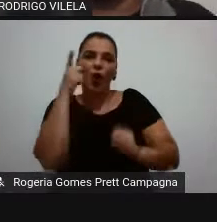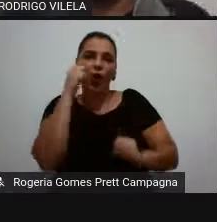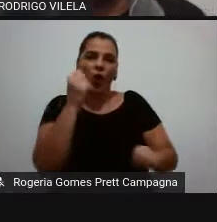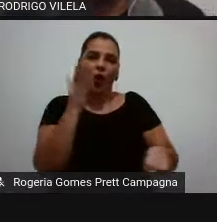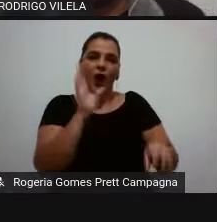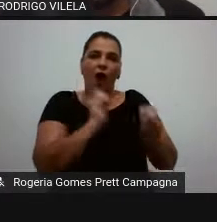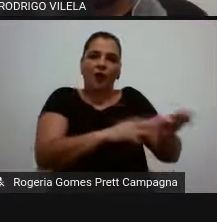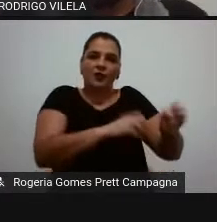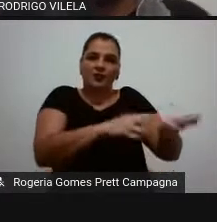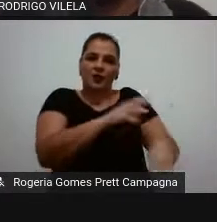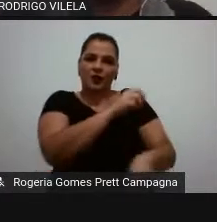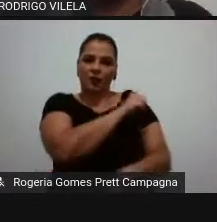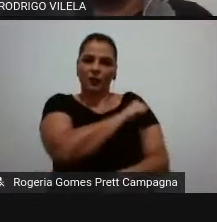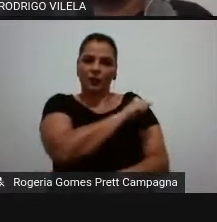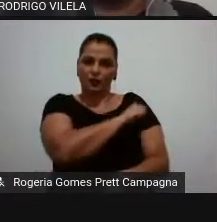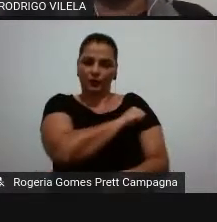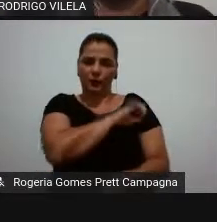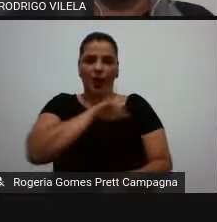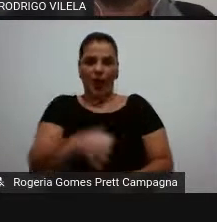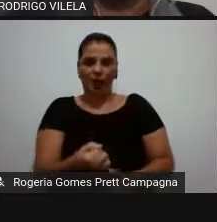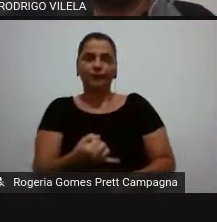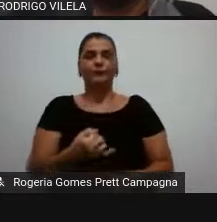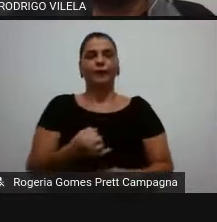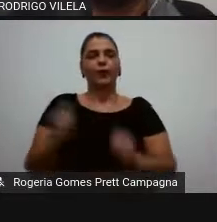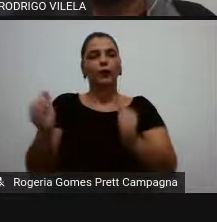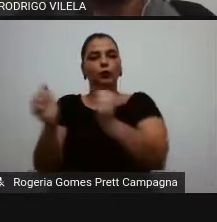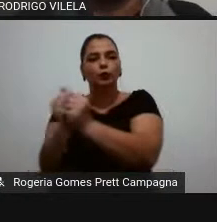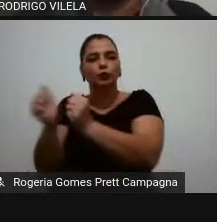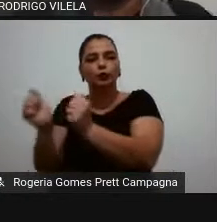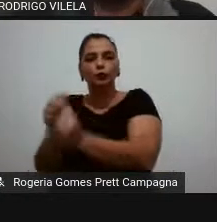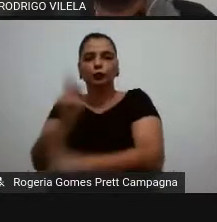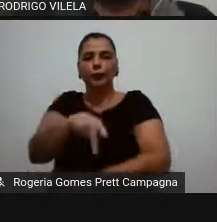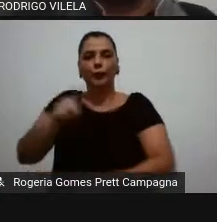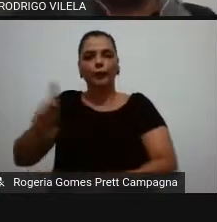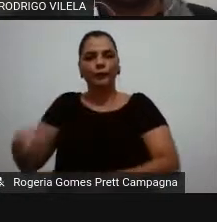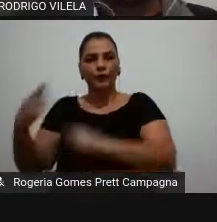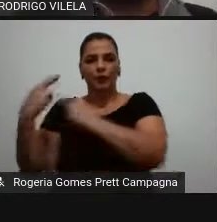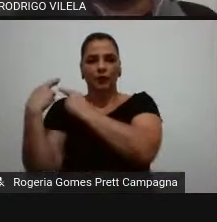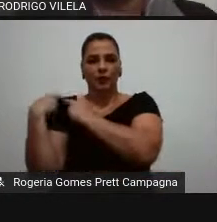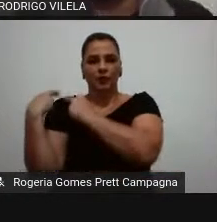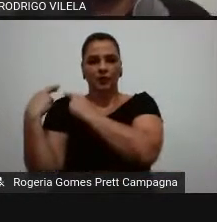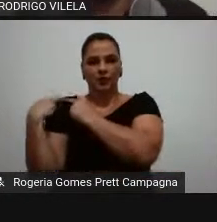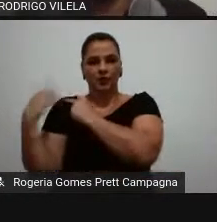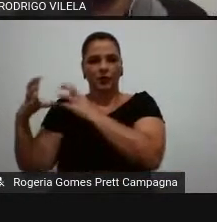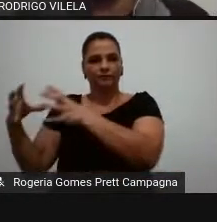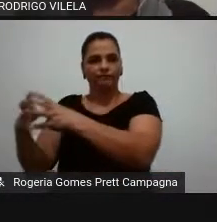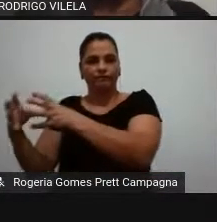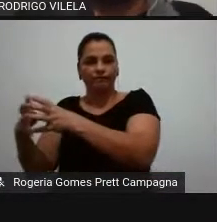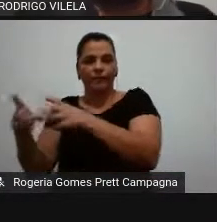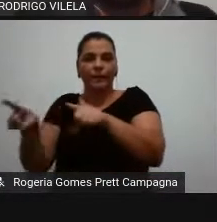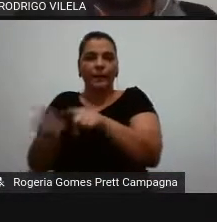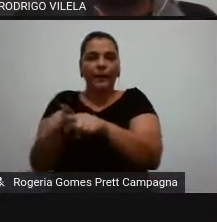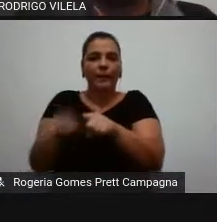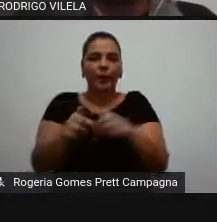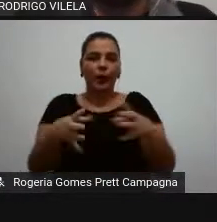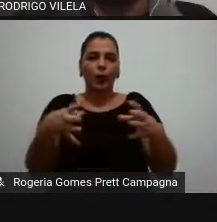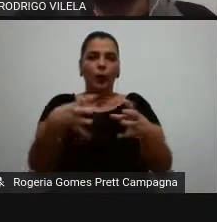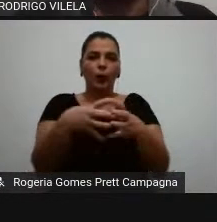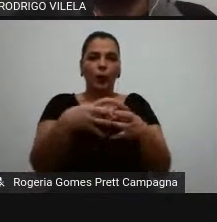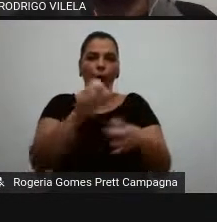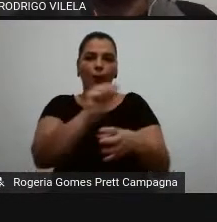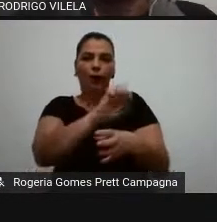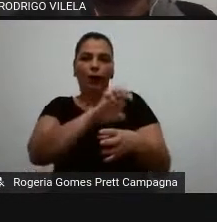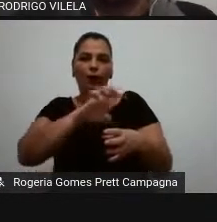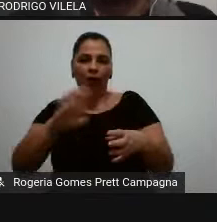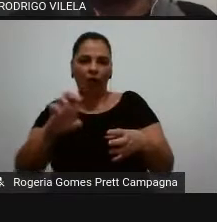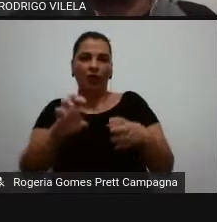construção direcionada lá com os PCAs diariamente, a equipe de AE nas adaptações, a superintendência nos